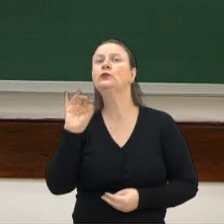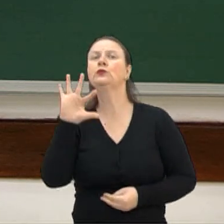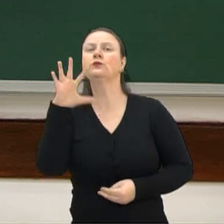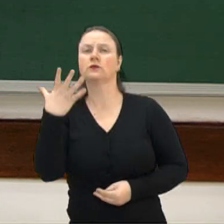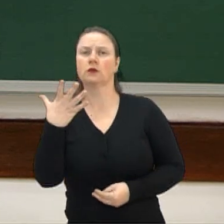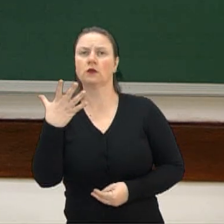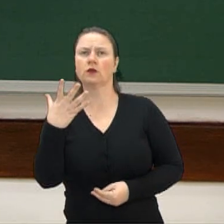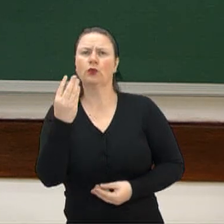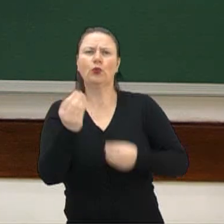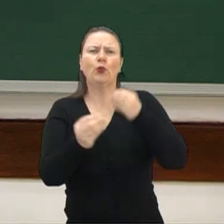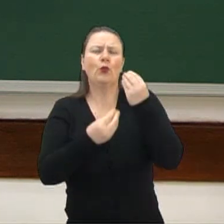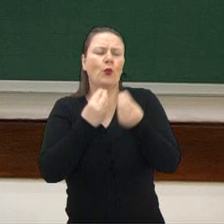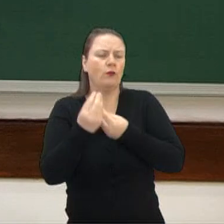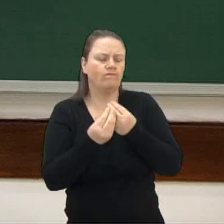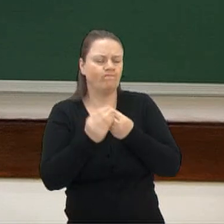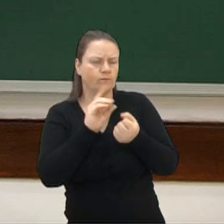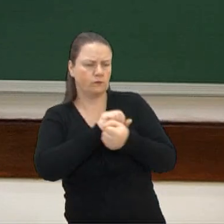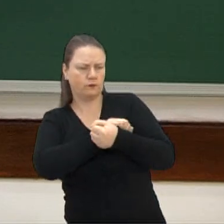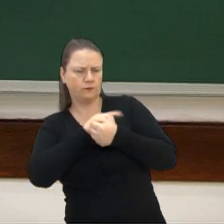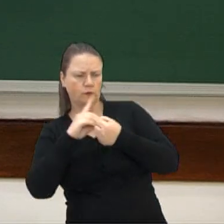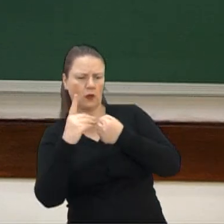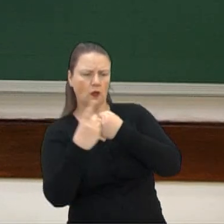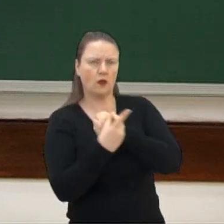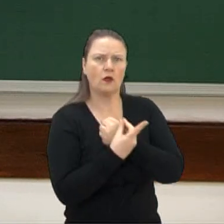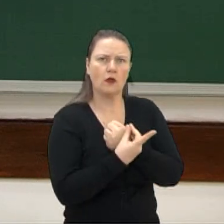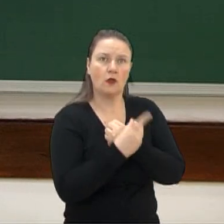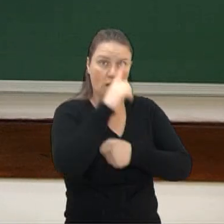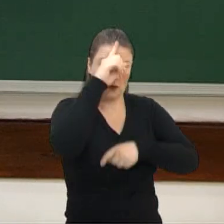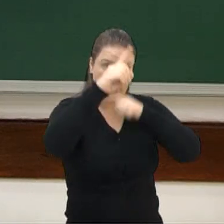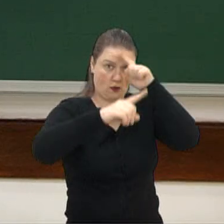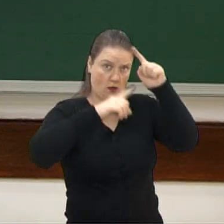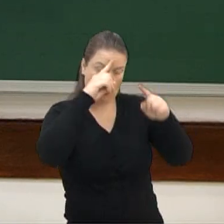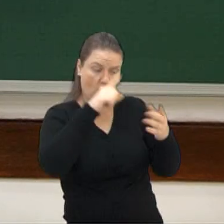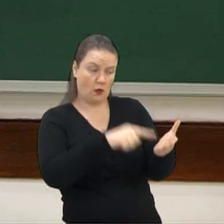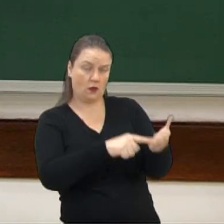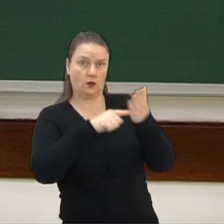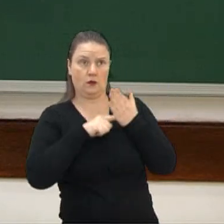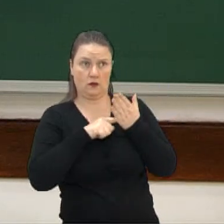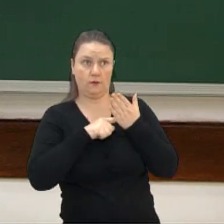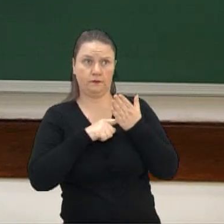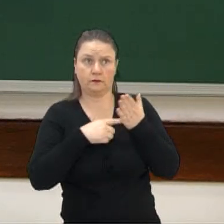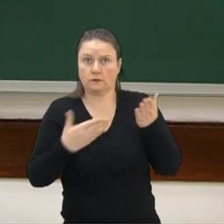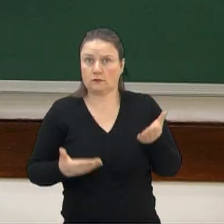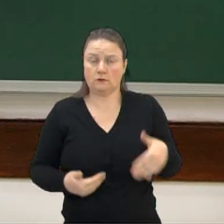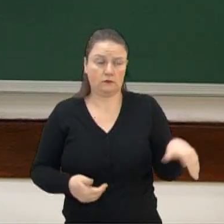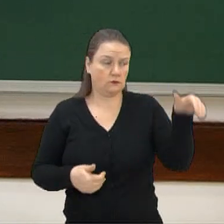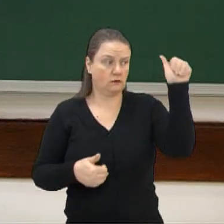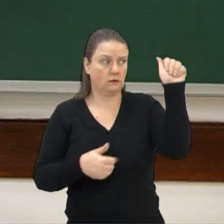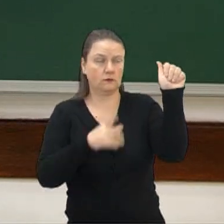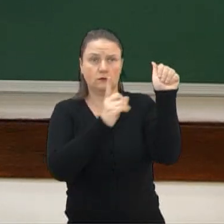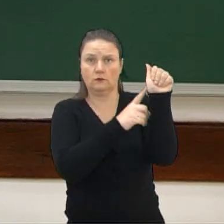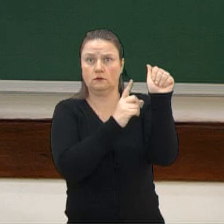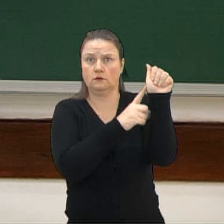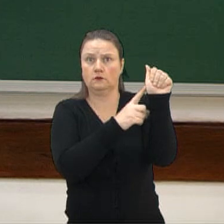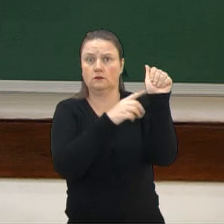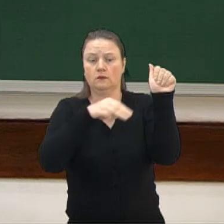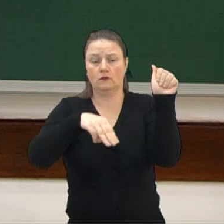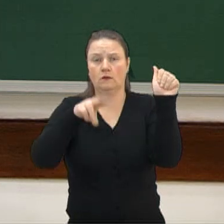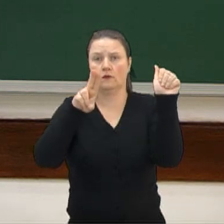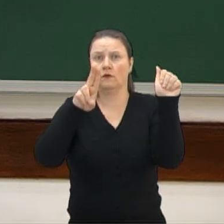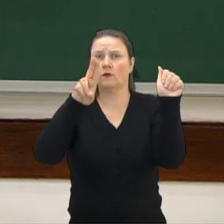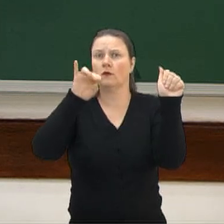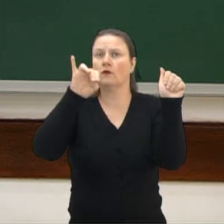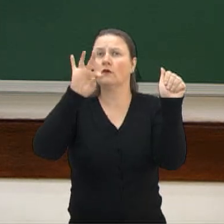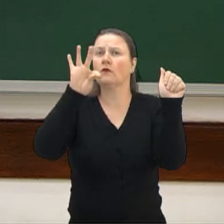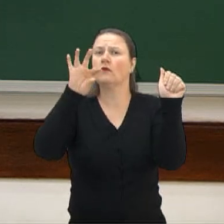que sobre os advérbios? Que ideia que está me passando? Então, ali na letra A, por exemplo, eu tenho o muito. Ele passa a ideia do